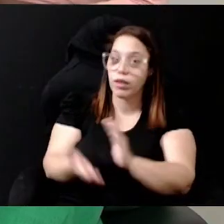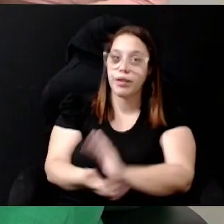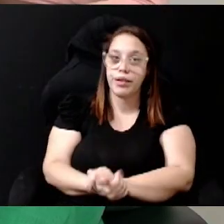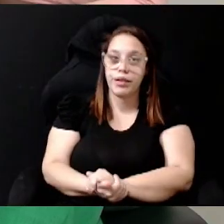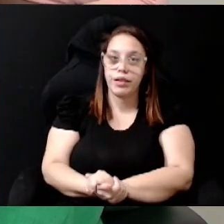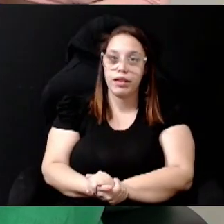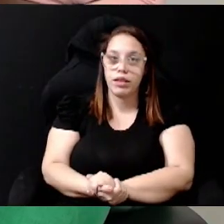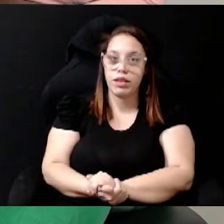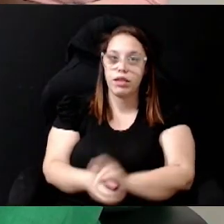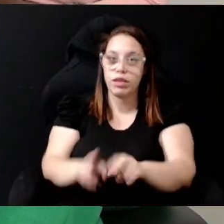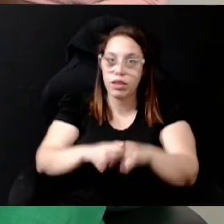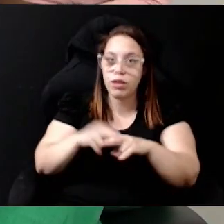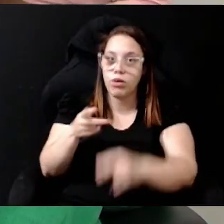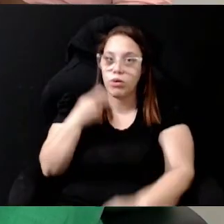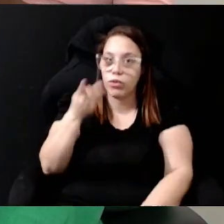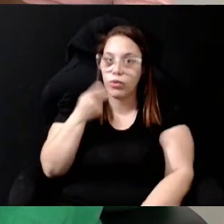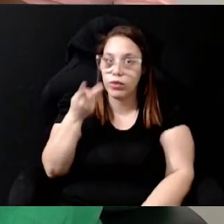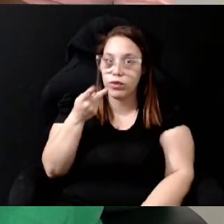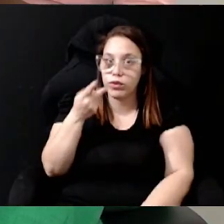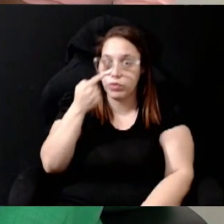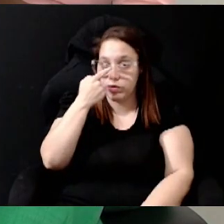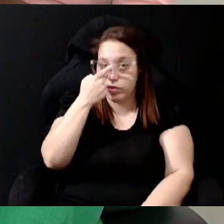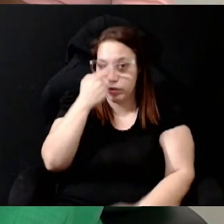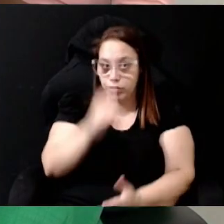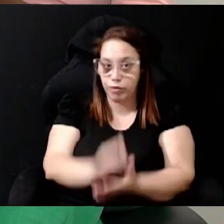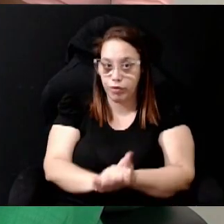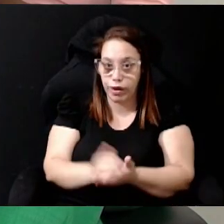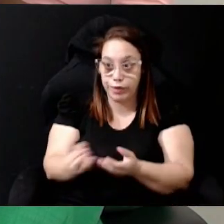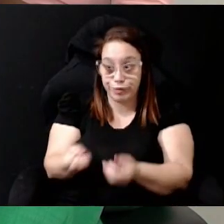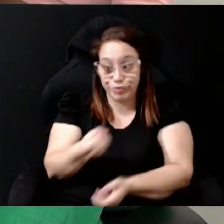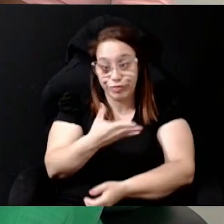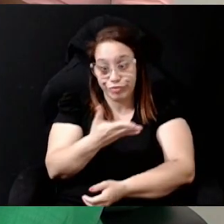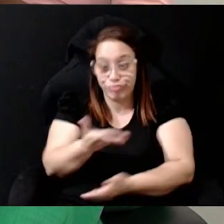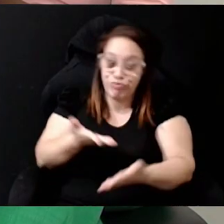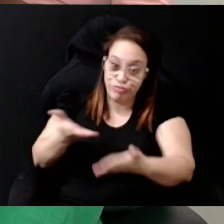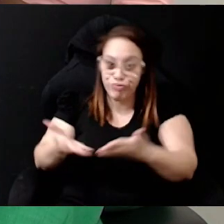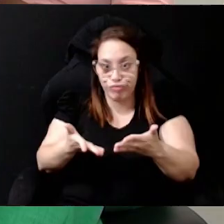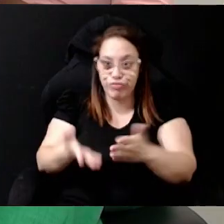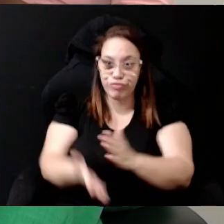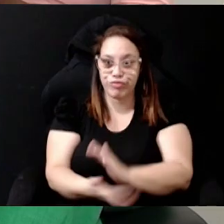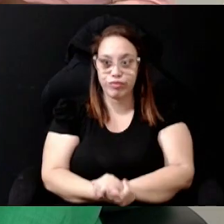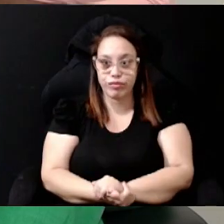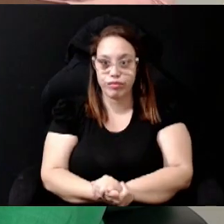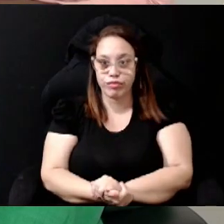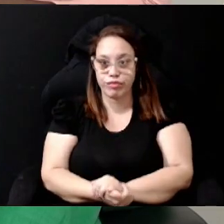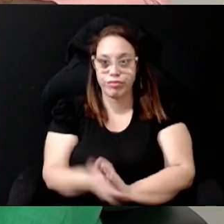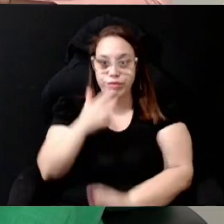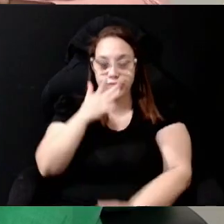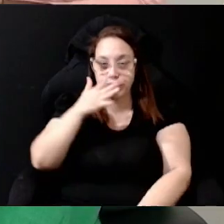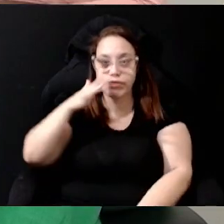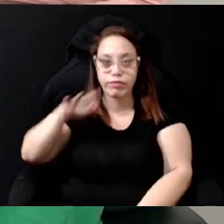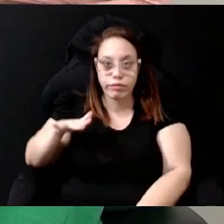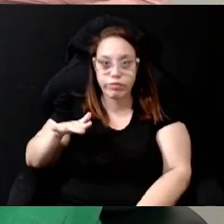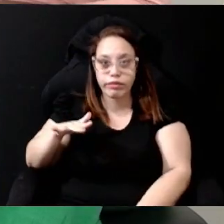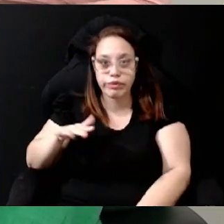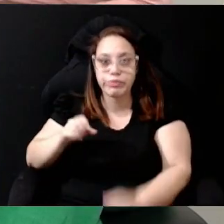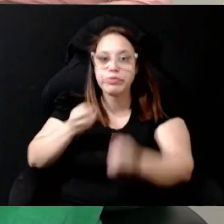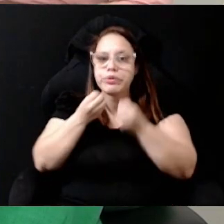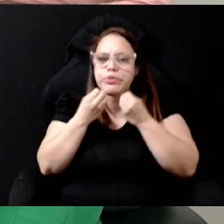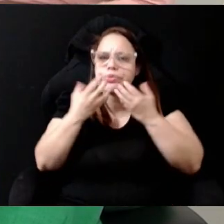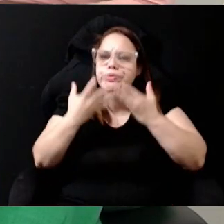Com certeza. Por isso que eu falei que é algo recente aí para